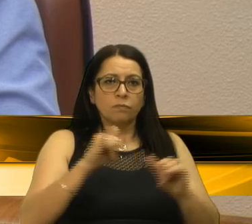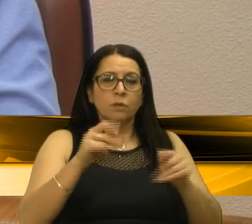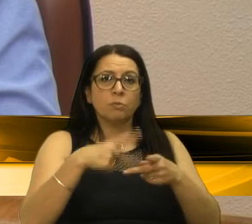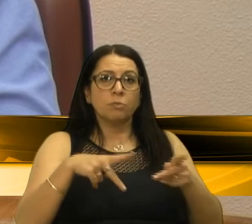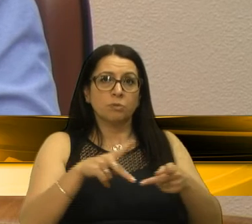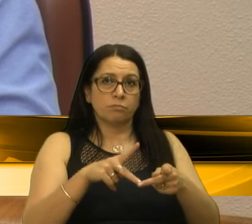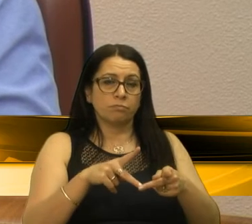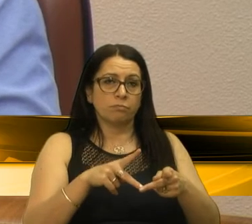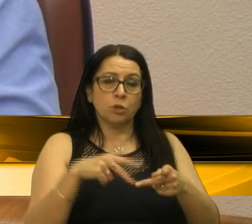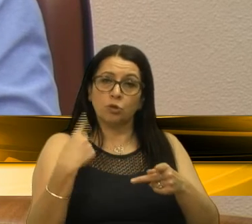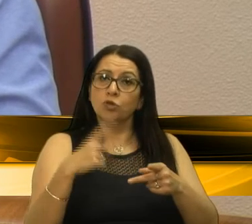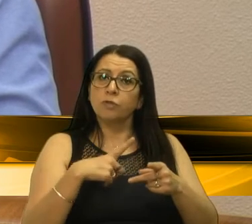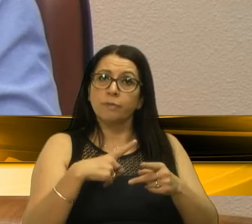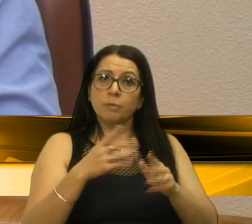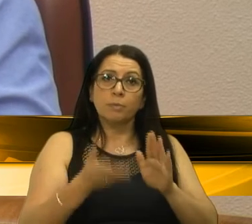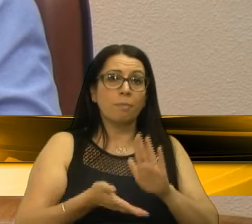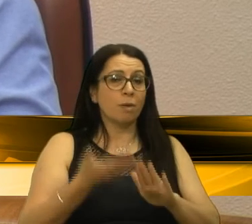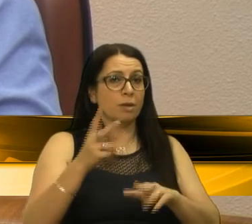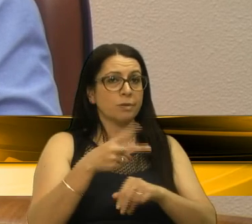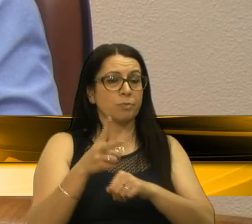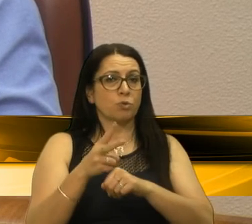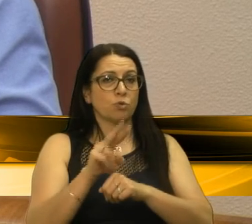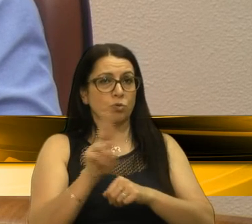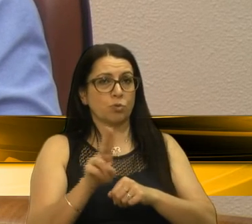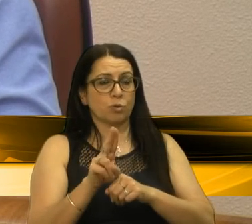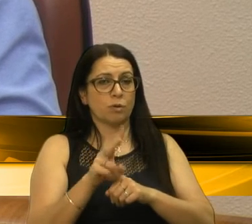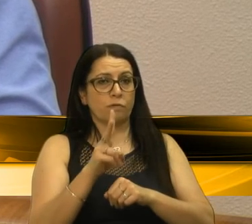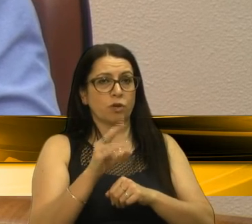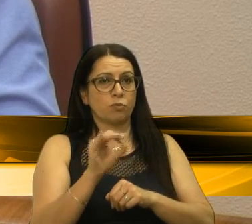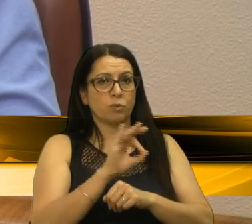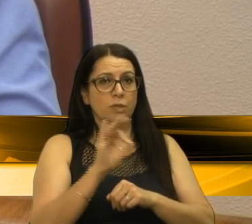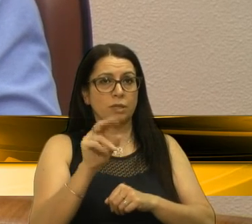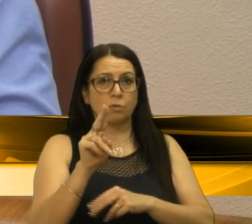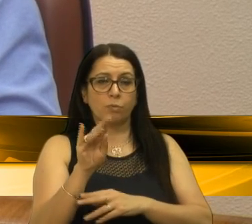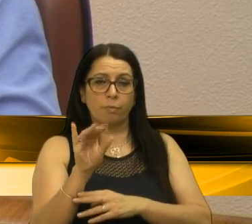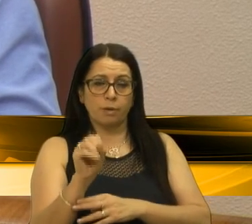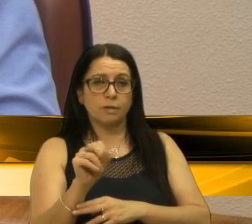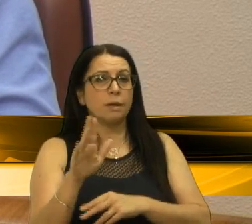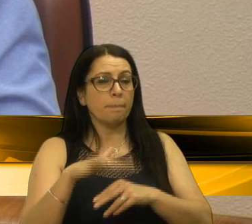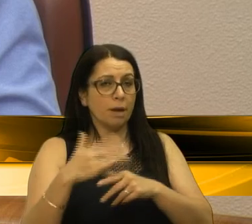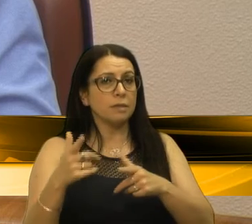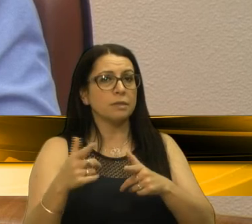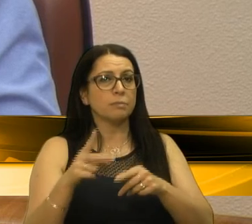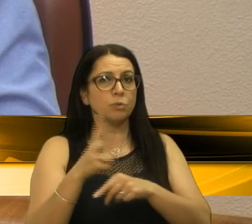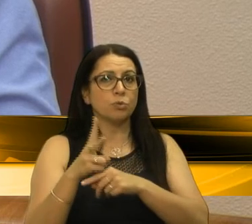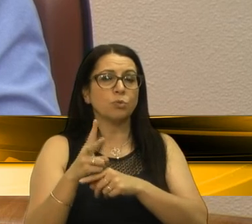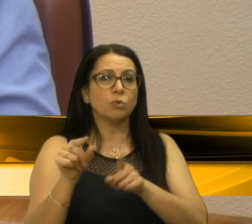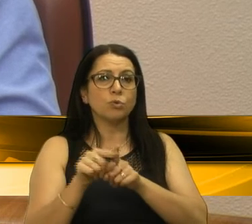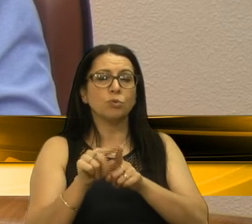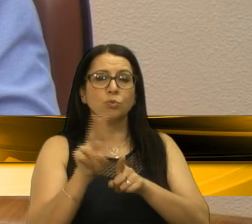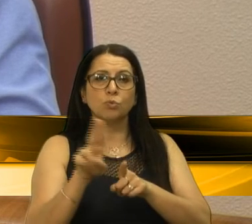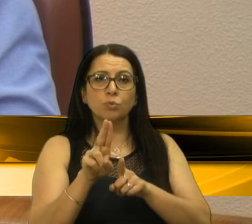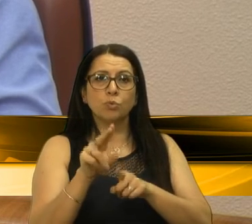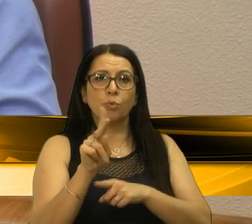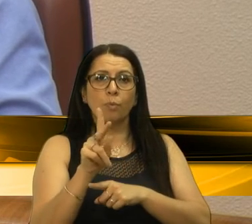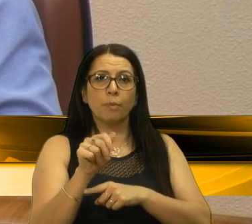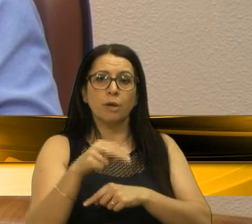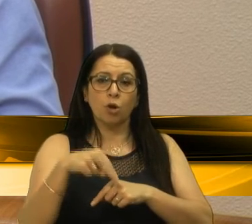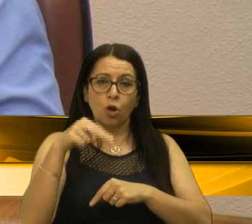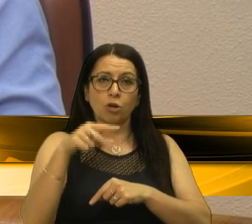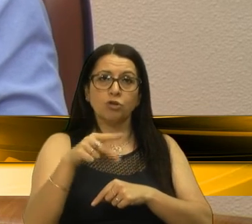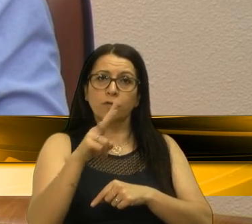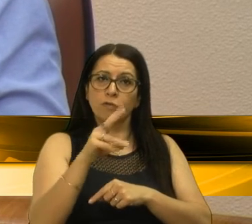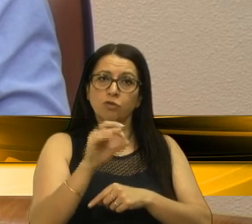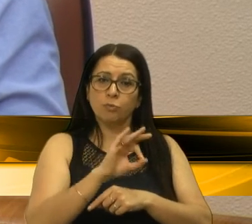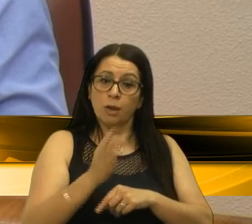população. E nós tivemos um aumento da procura dos usuários de 20% nas UBS. E tivemos um aumento de procura dos usuários da UPA Zona Norte também em